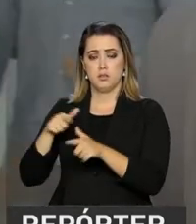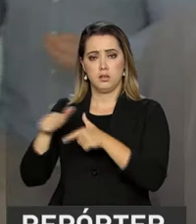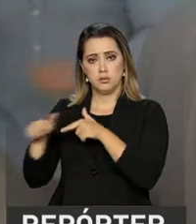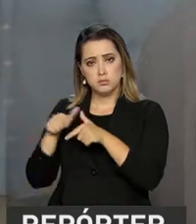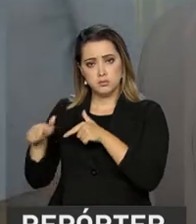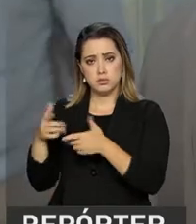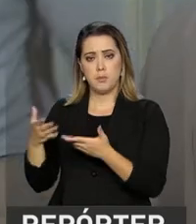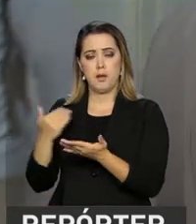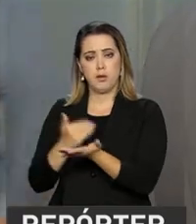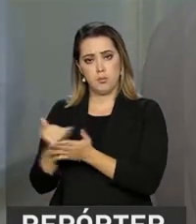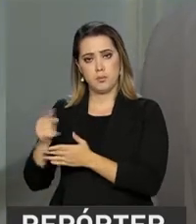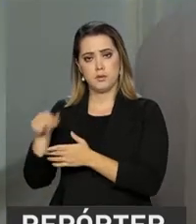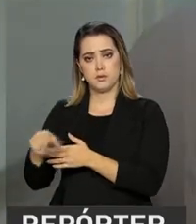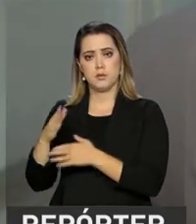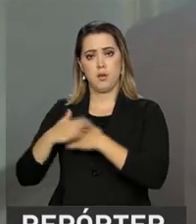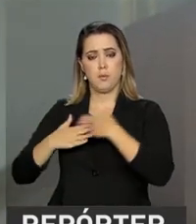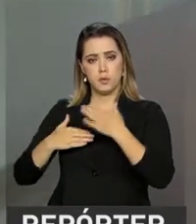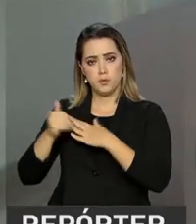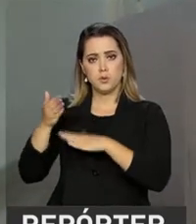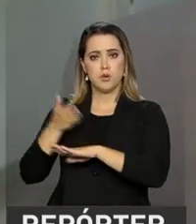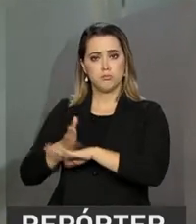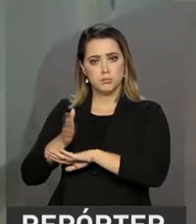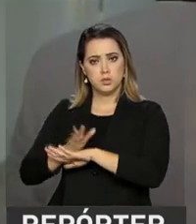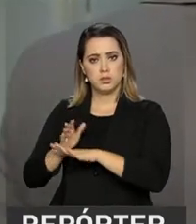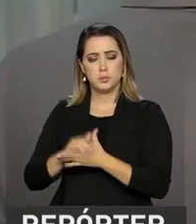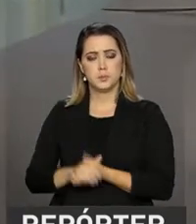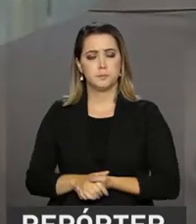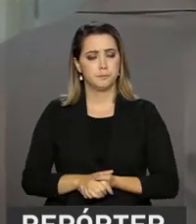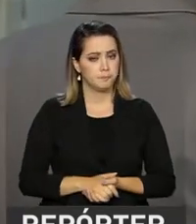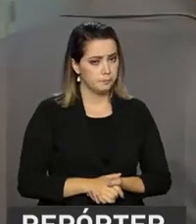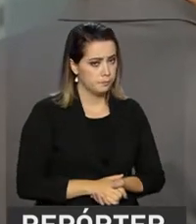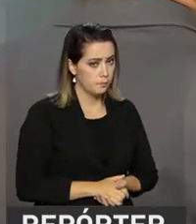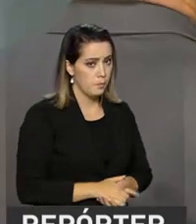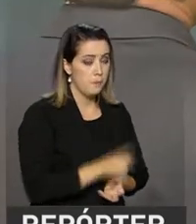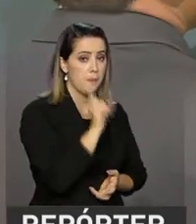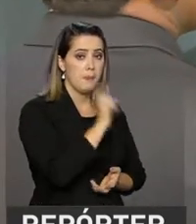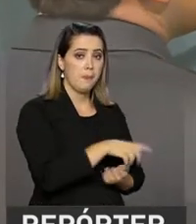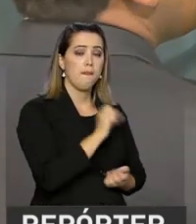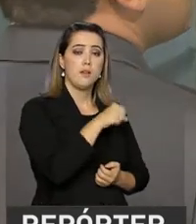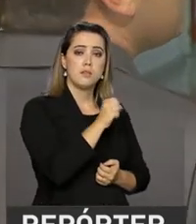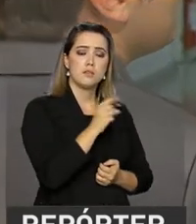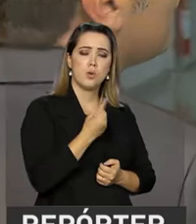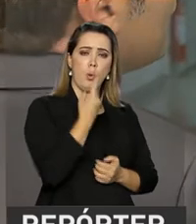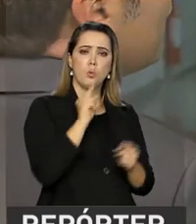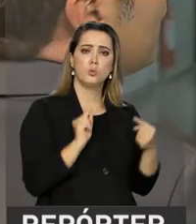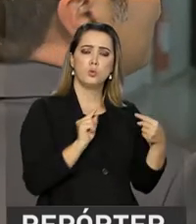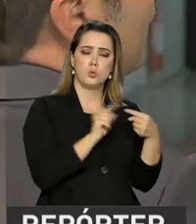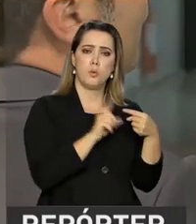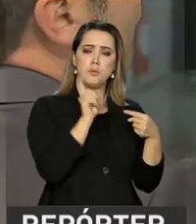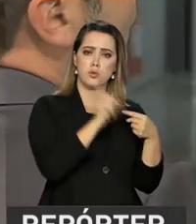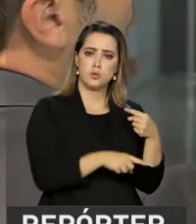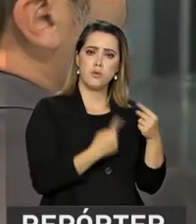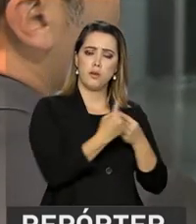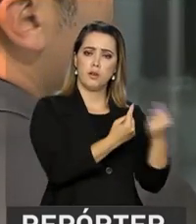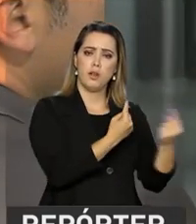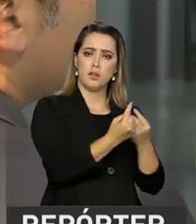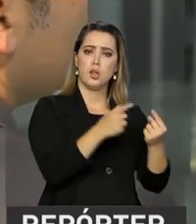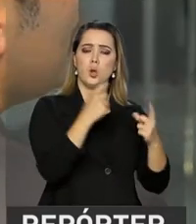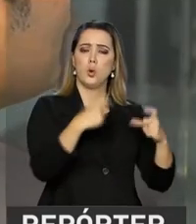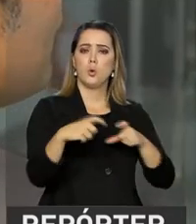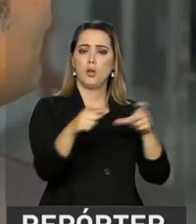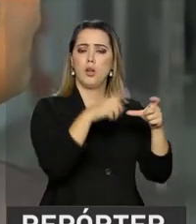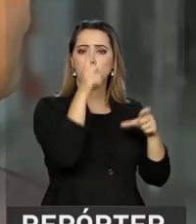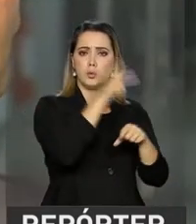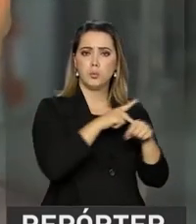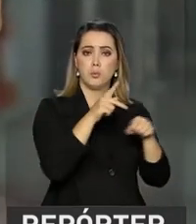qualificar não se capacitar e nesse sentido esse é um dos objetivos do estação juventude 2.0 em cada região do país nós